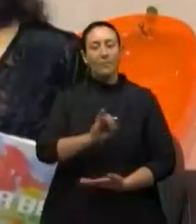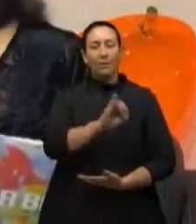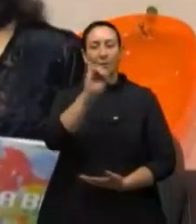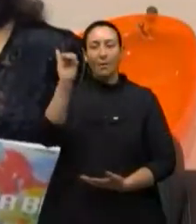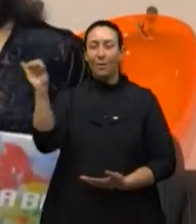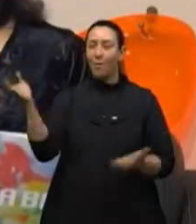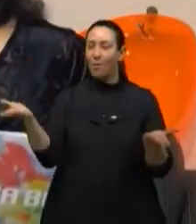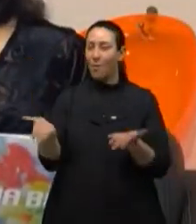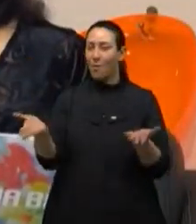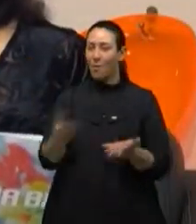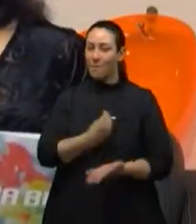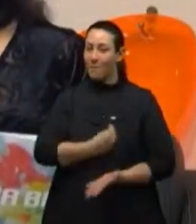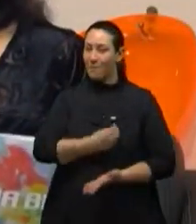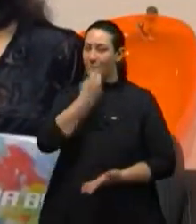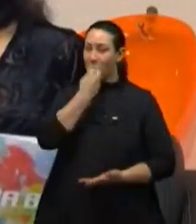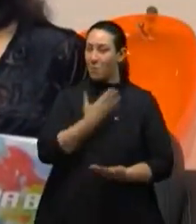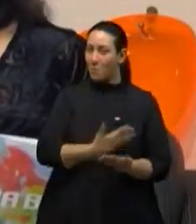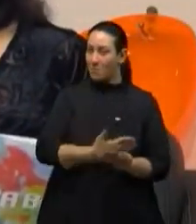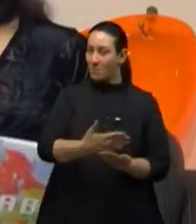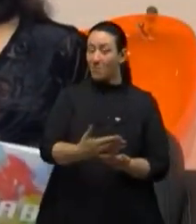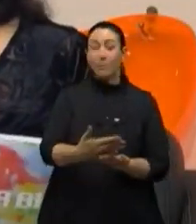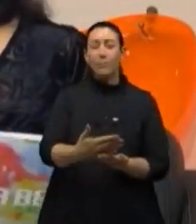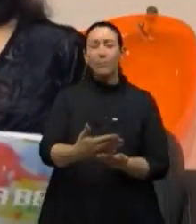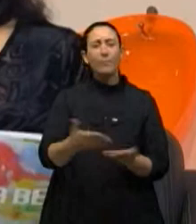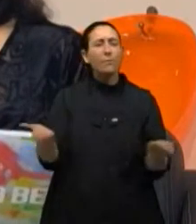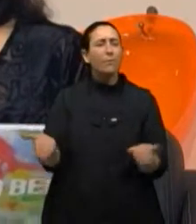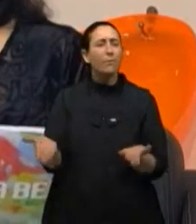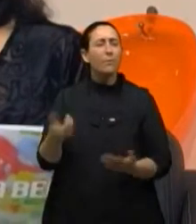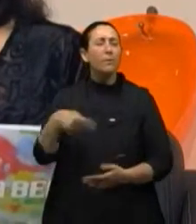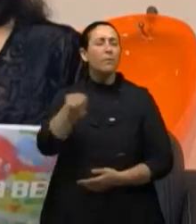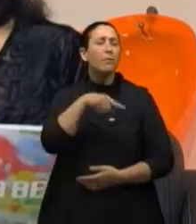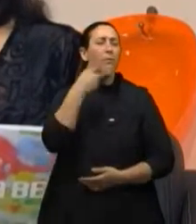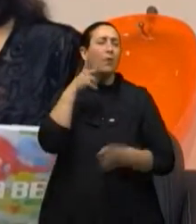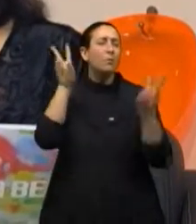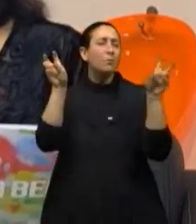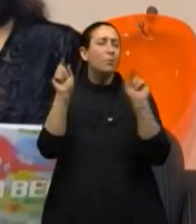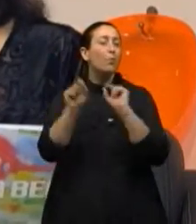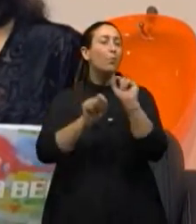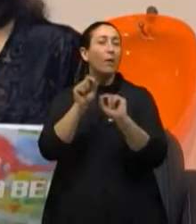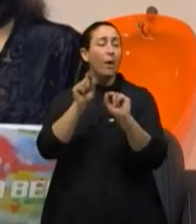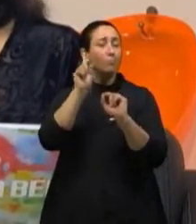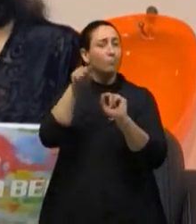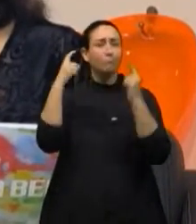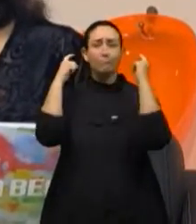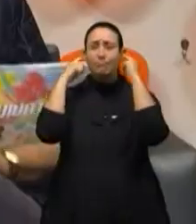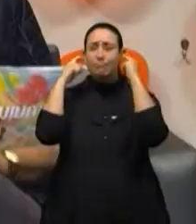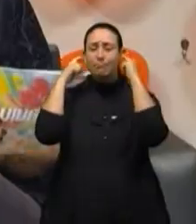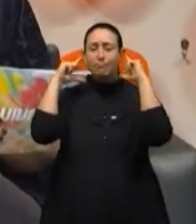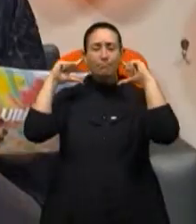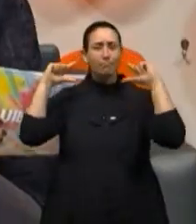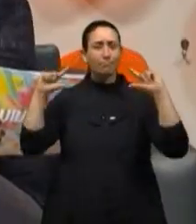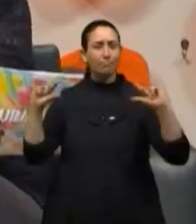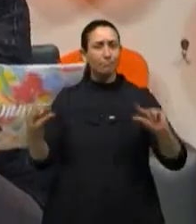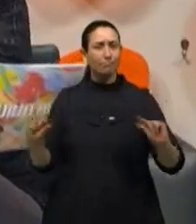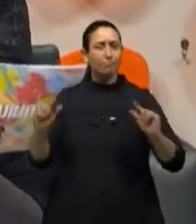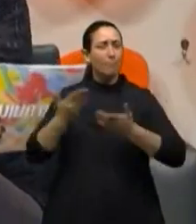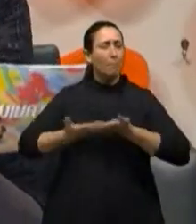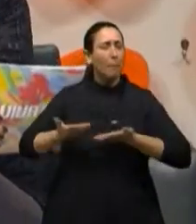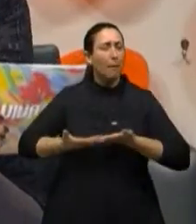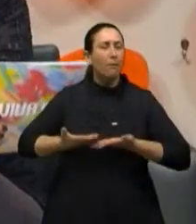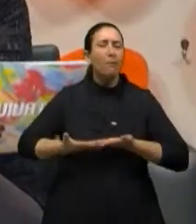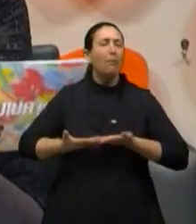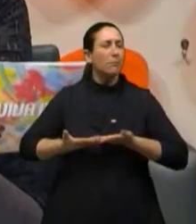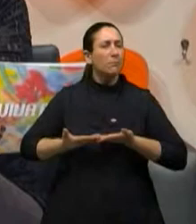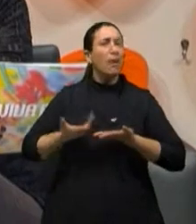Olá o nosso viva bem está começando e nós vamos falar sobre perdas auditivas Pois é o ouvido é o